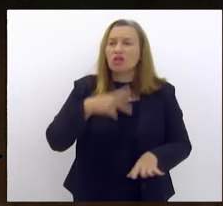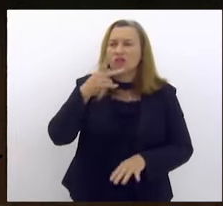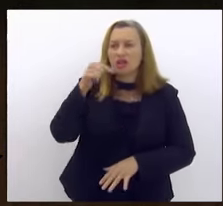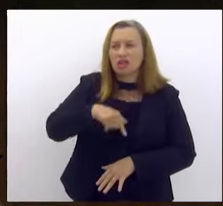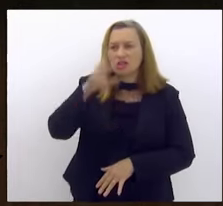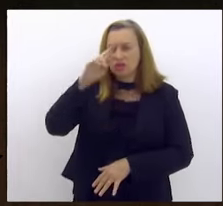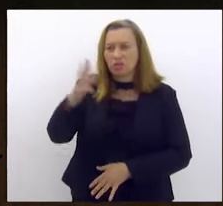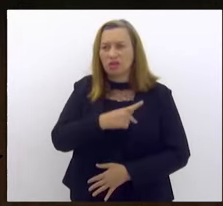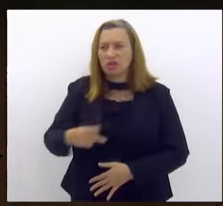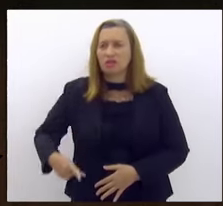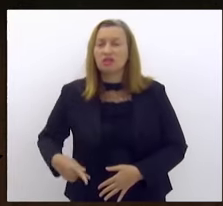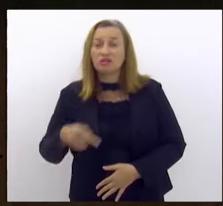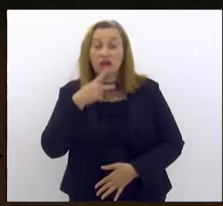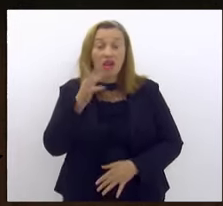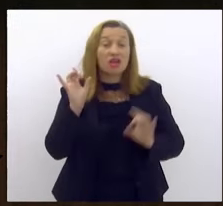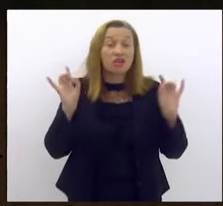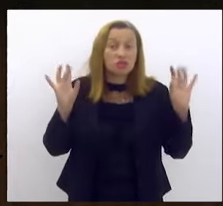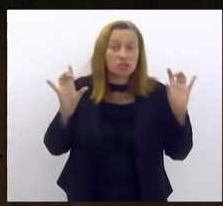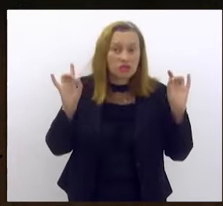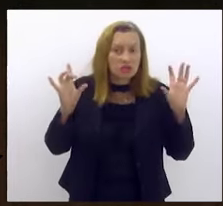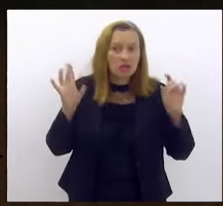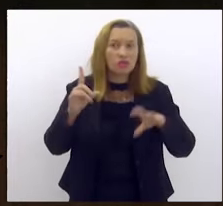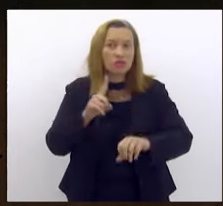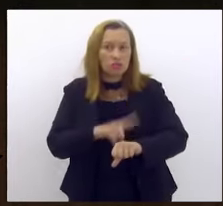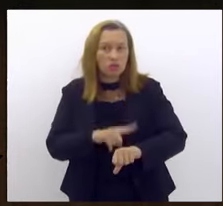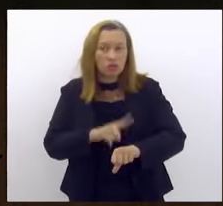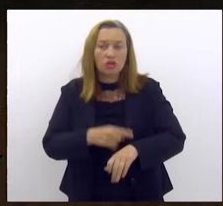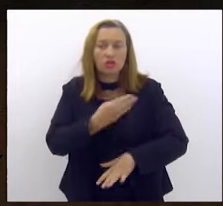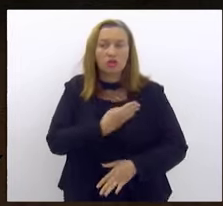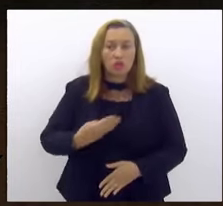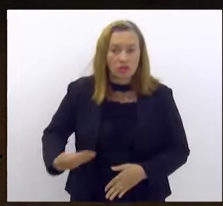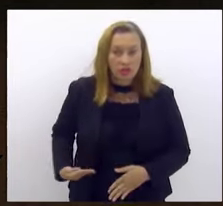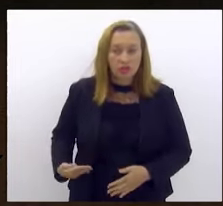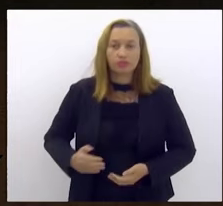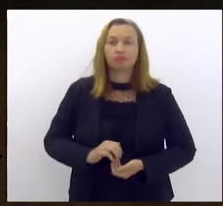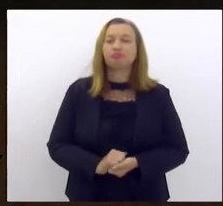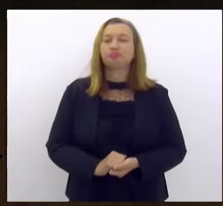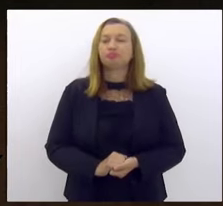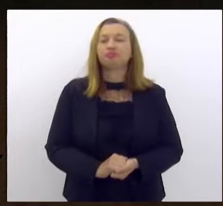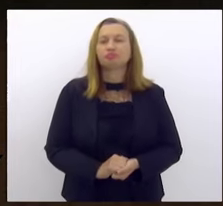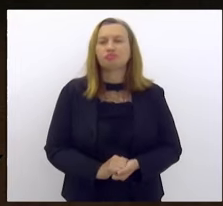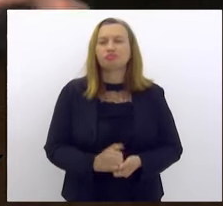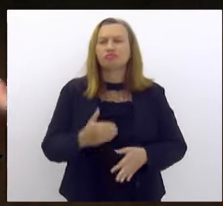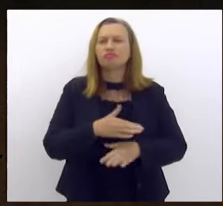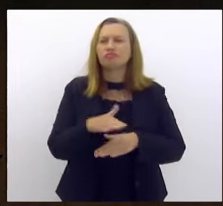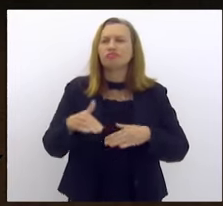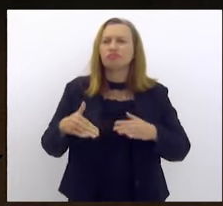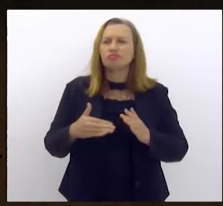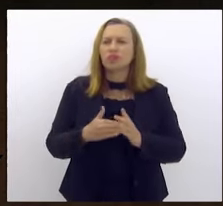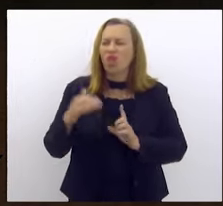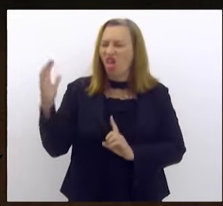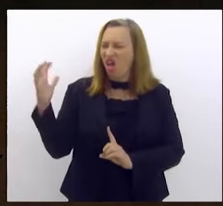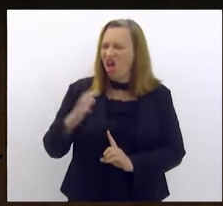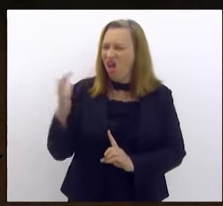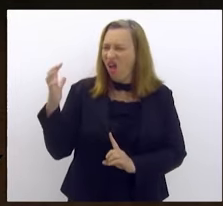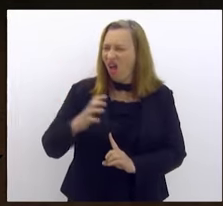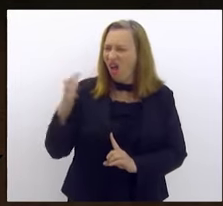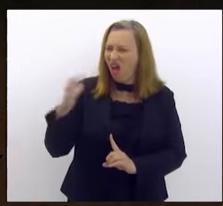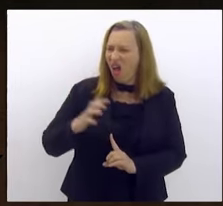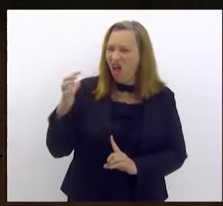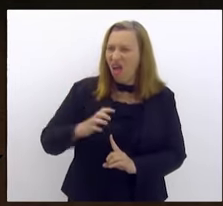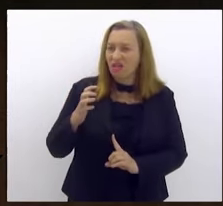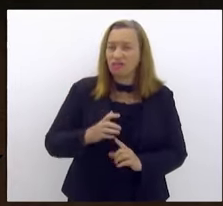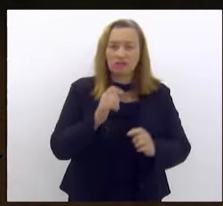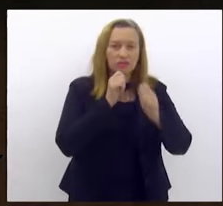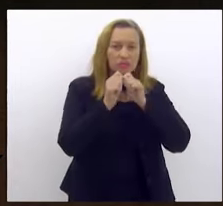presidente, de me dirigir em especial, nesse momento, ao governador Cláudio Castro. Toda a tentativa que fizeram através dessa imprensa